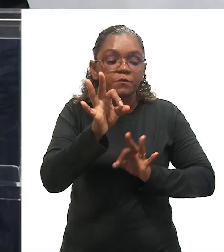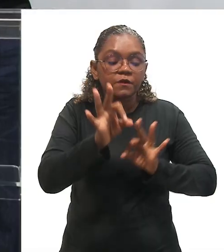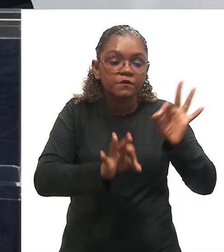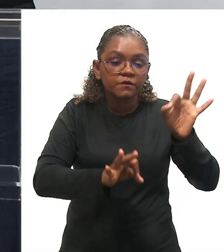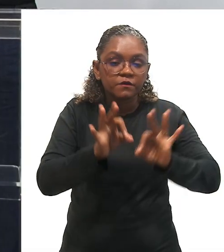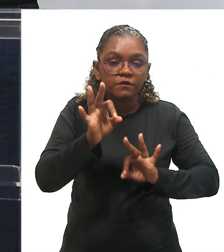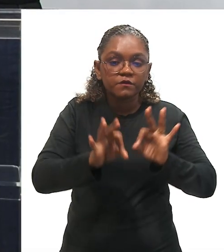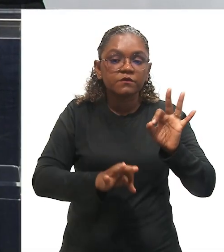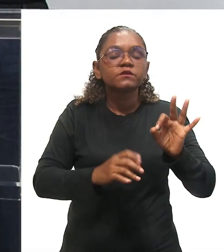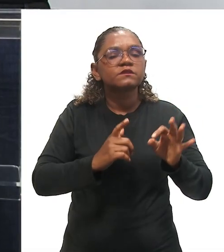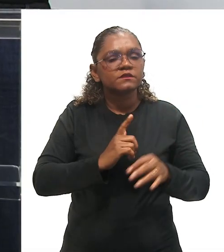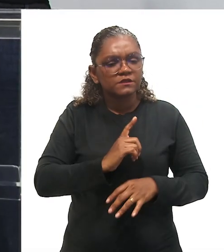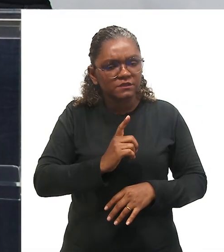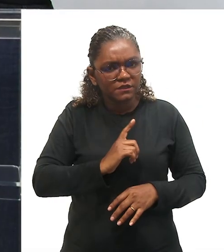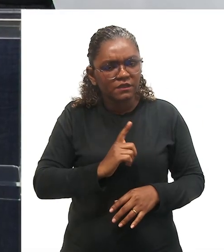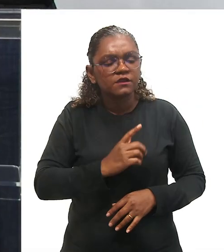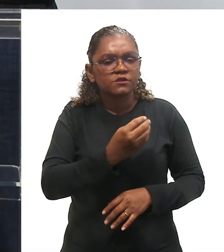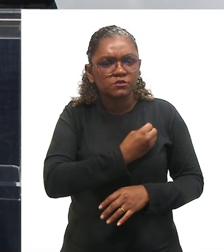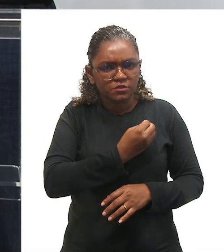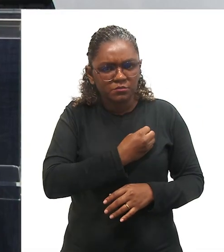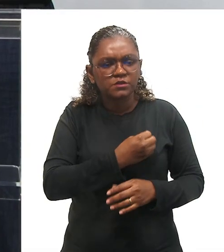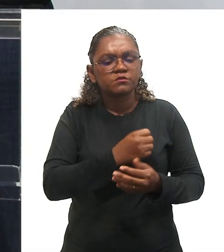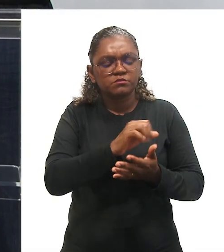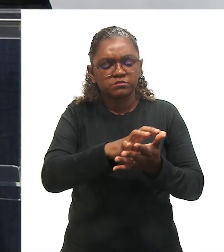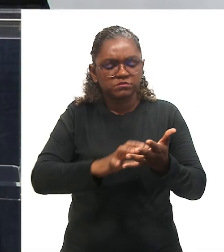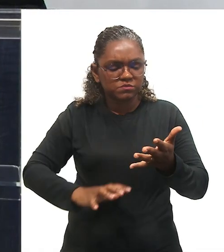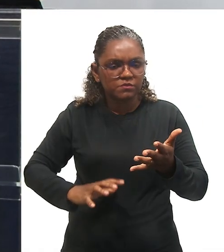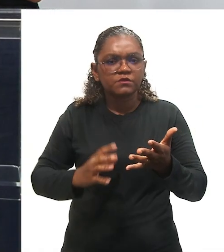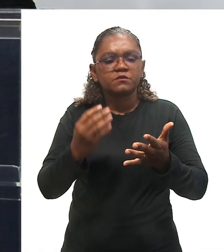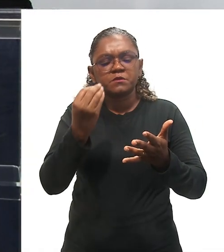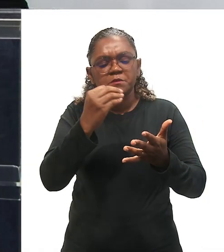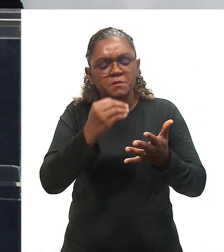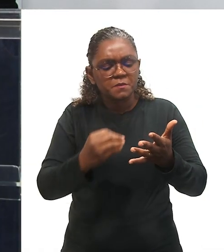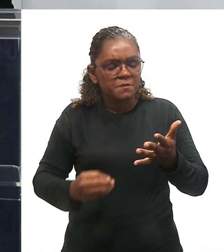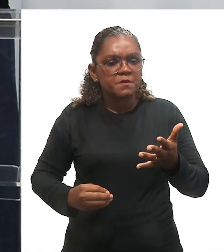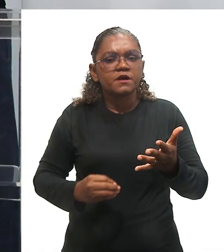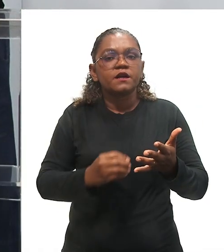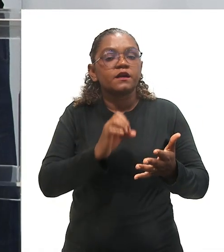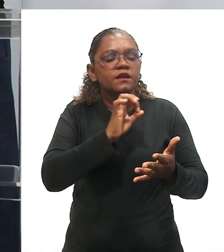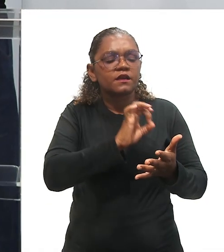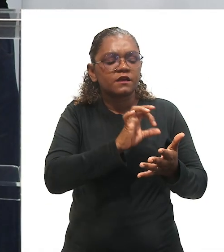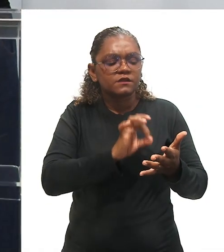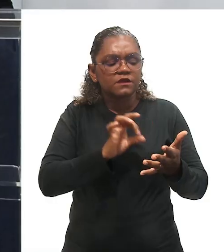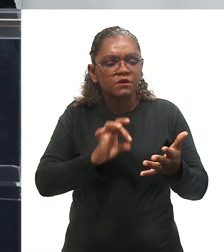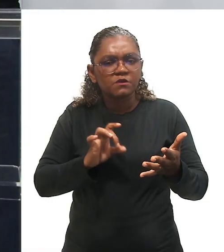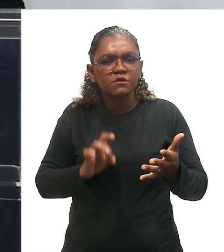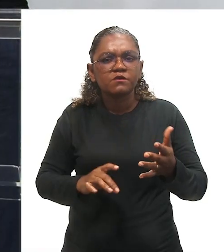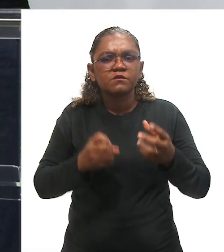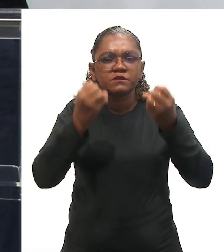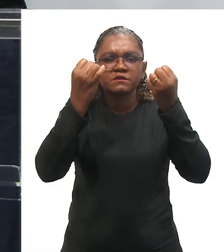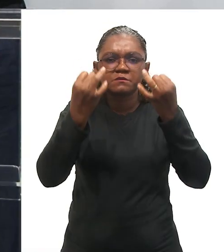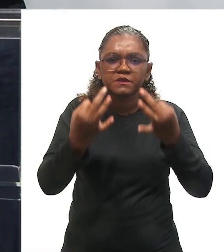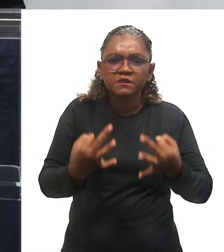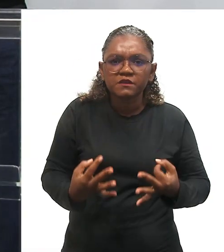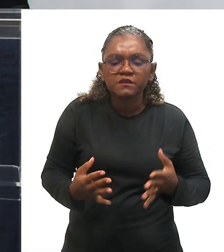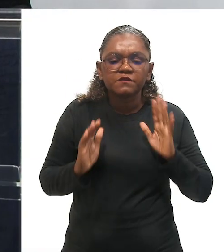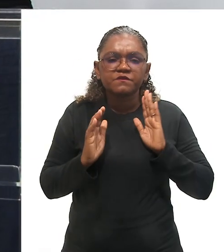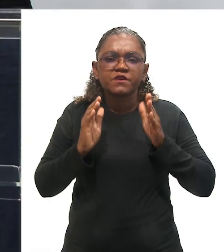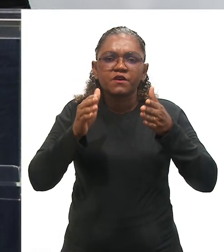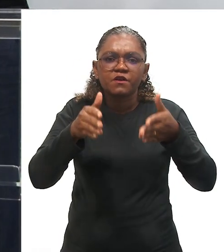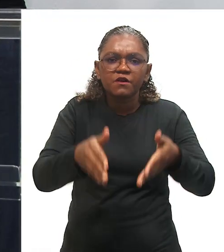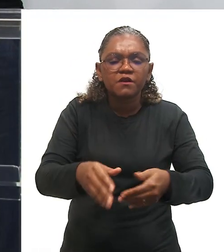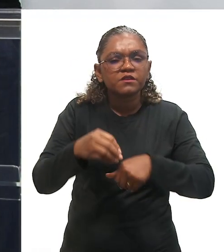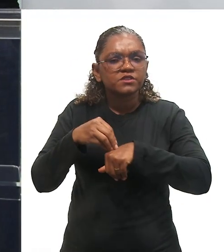sim, ele é composto por números. Cada número, uma explicação, uma finalidade,